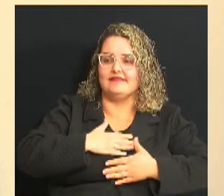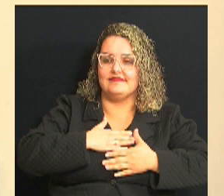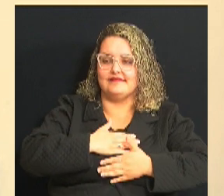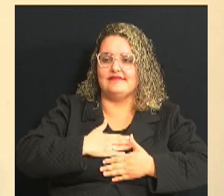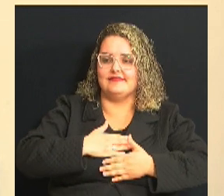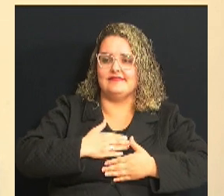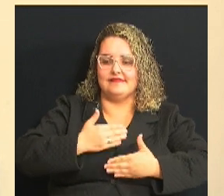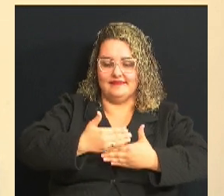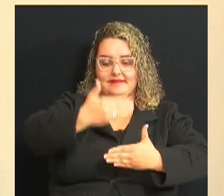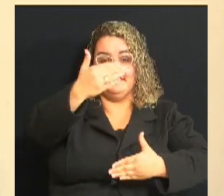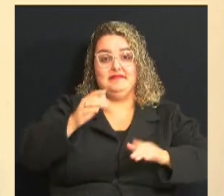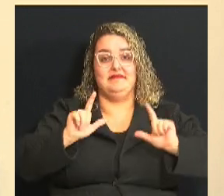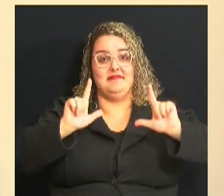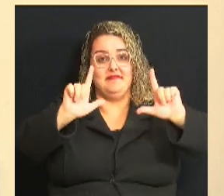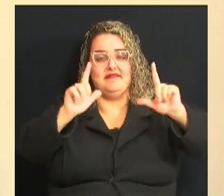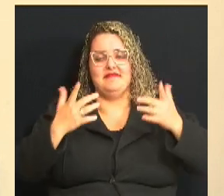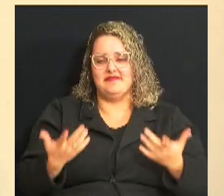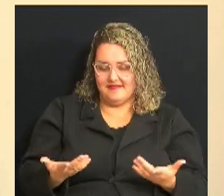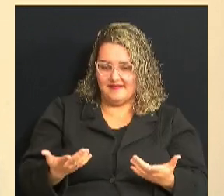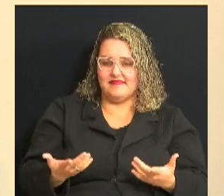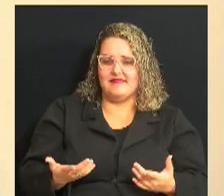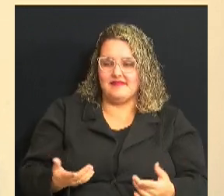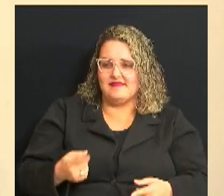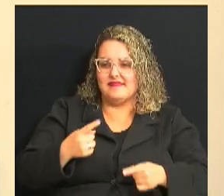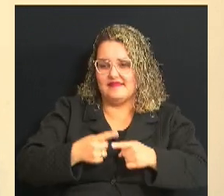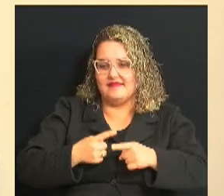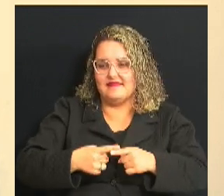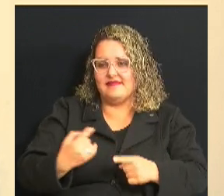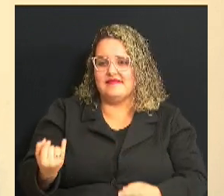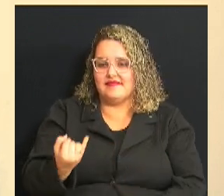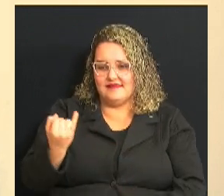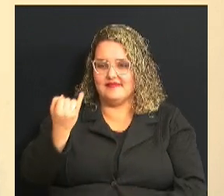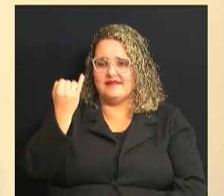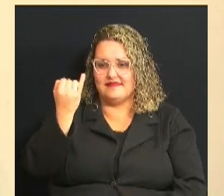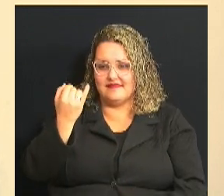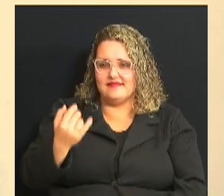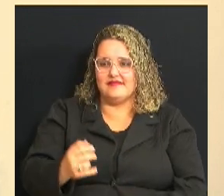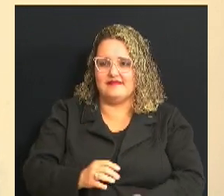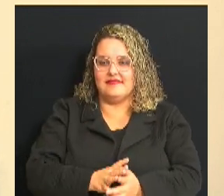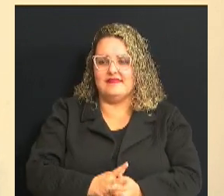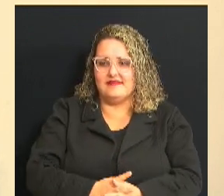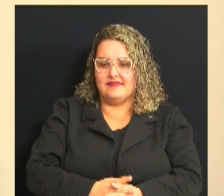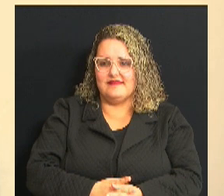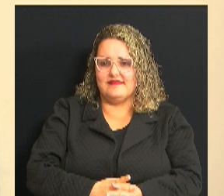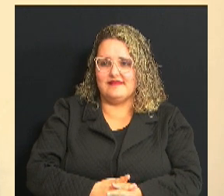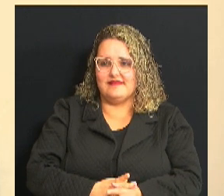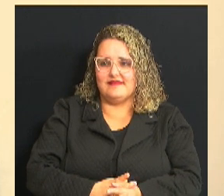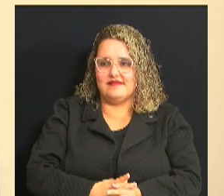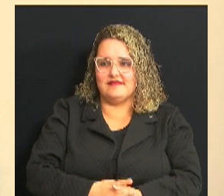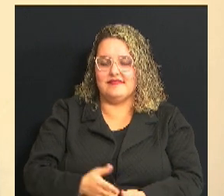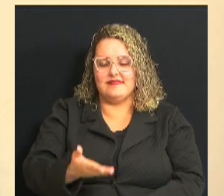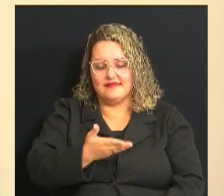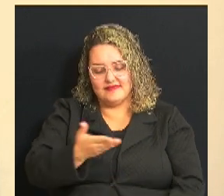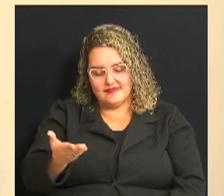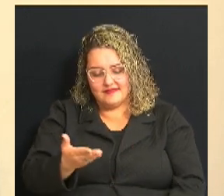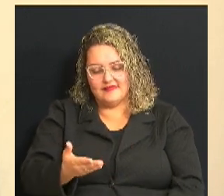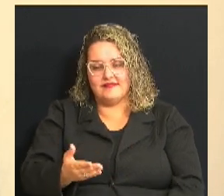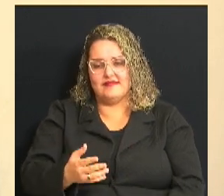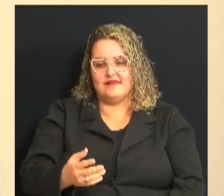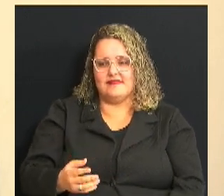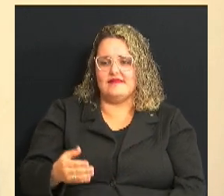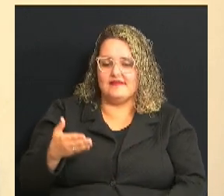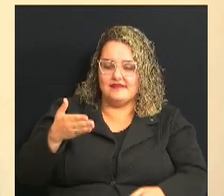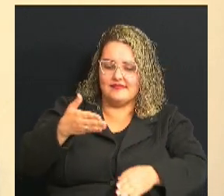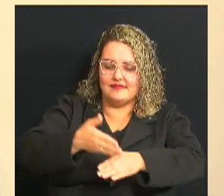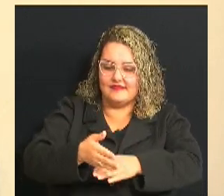parede, porque é algo realmente significativo e importante. Vocês fazem parte da história de Campinas. Então,